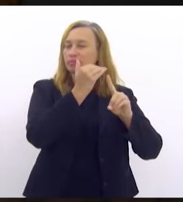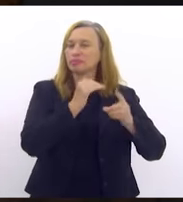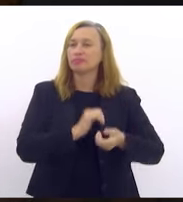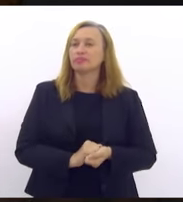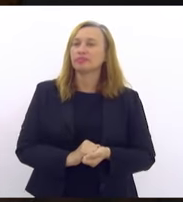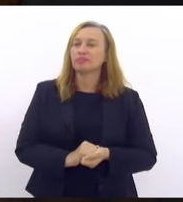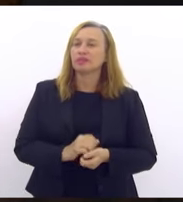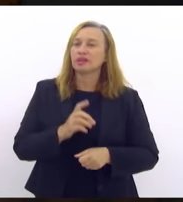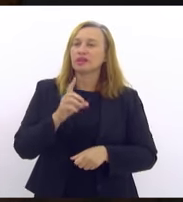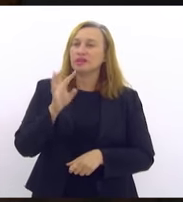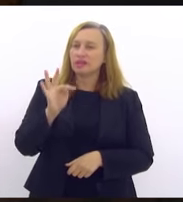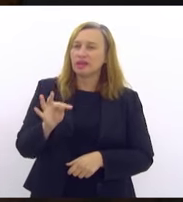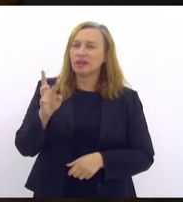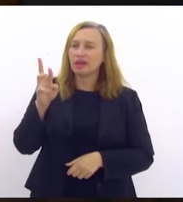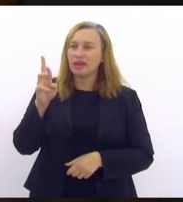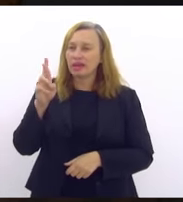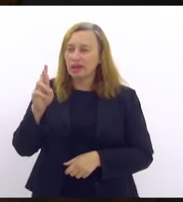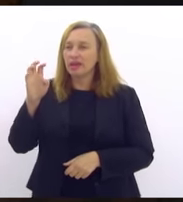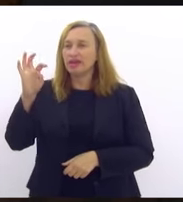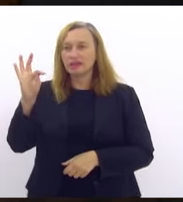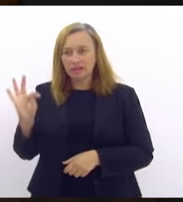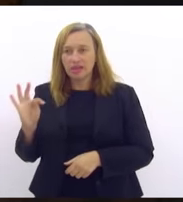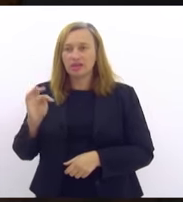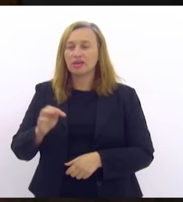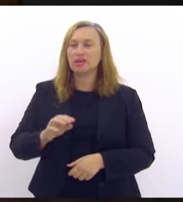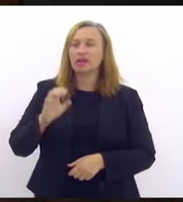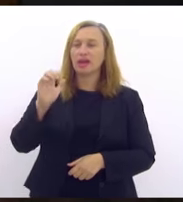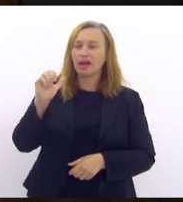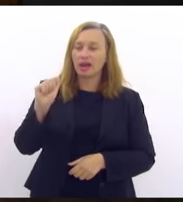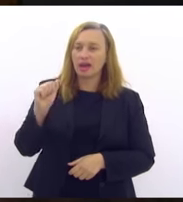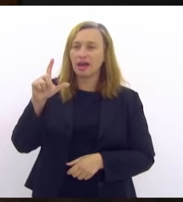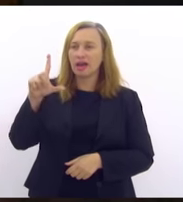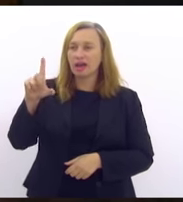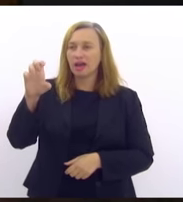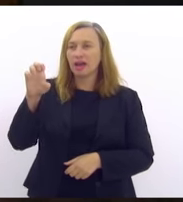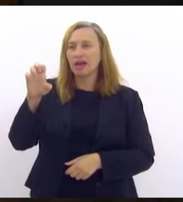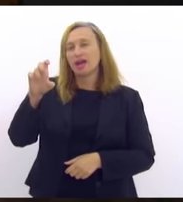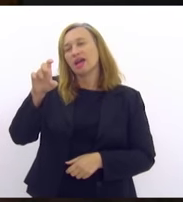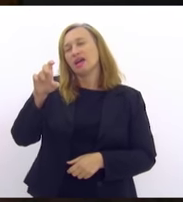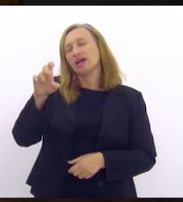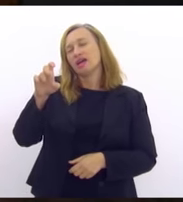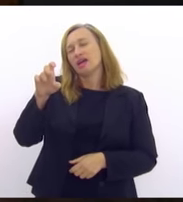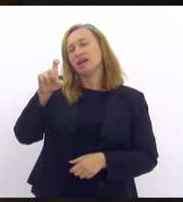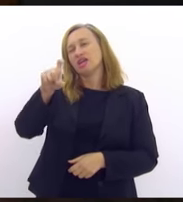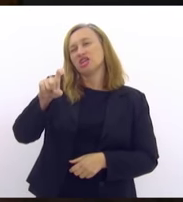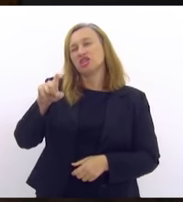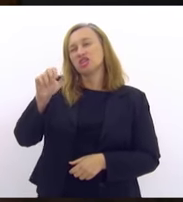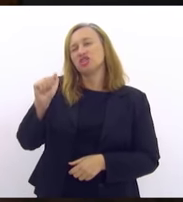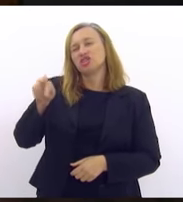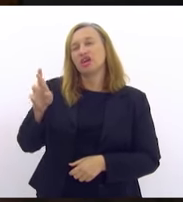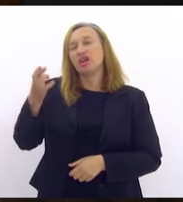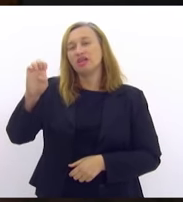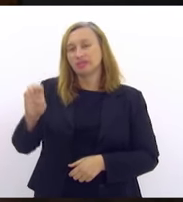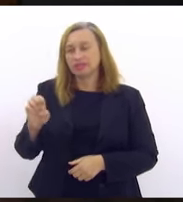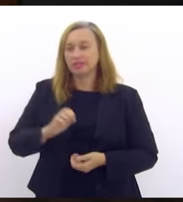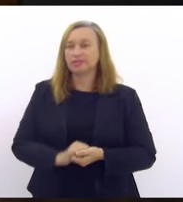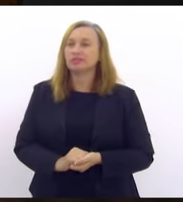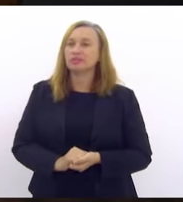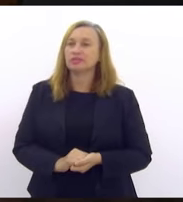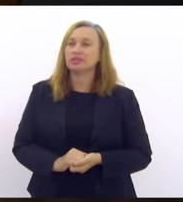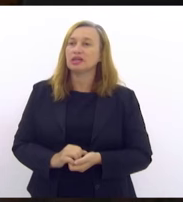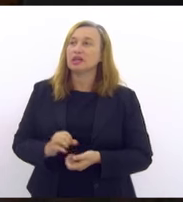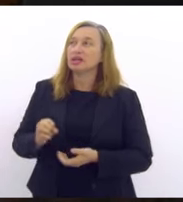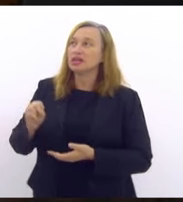do TRT Alexandre Teixeira de Freitas Bastos Cunha se Deus quiser